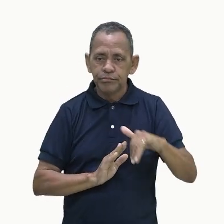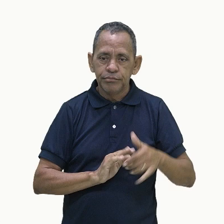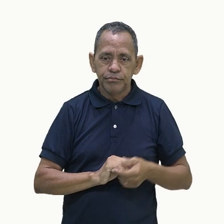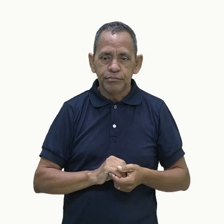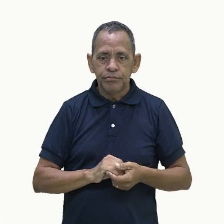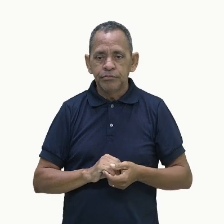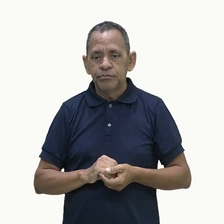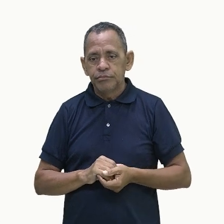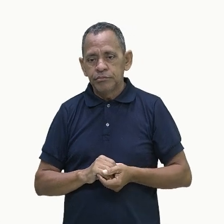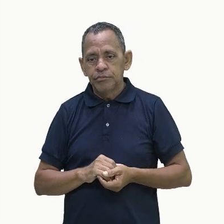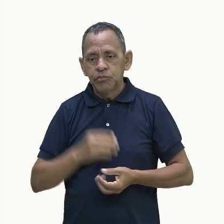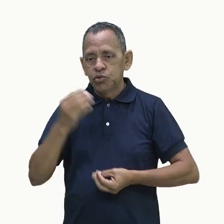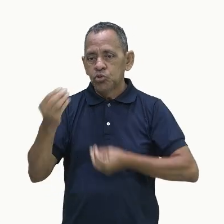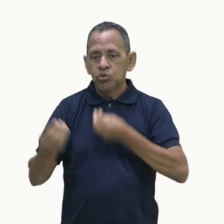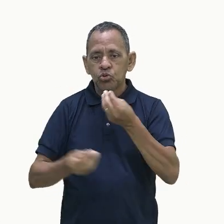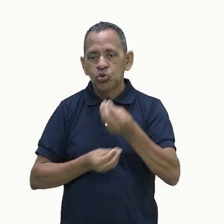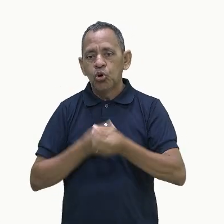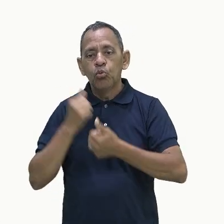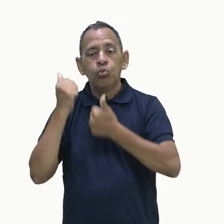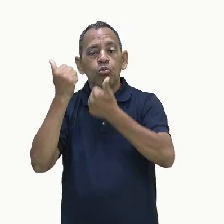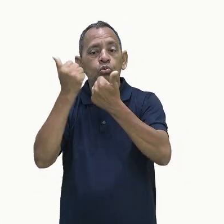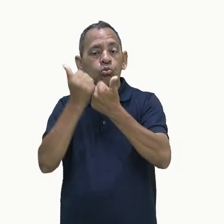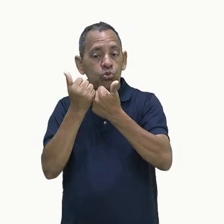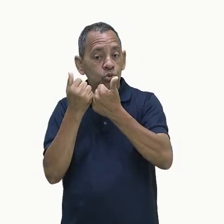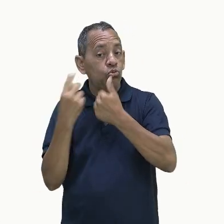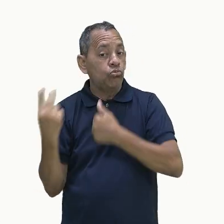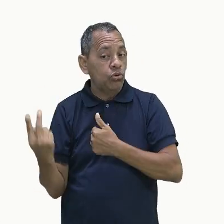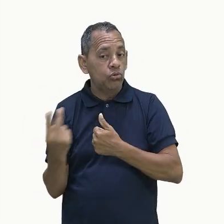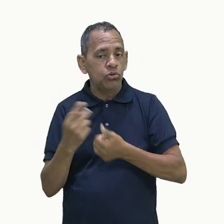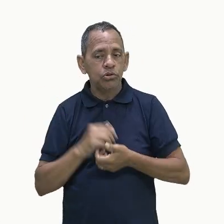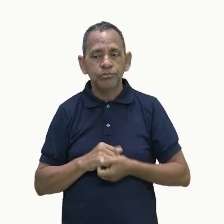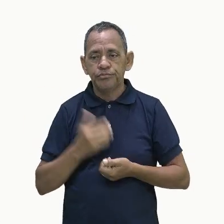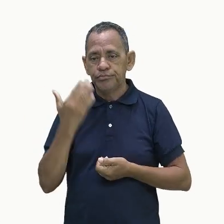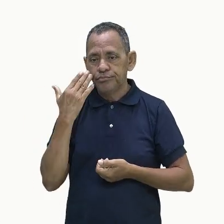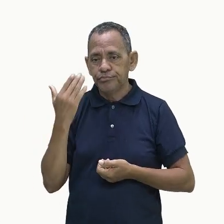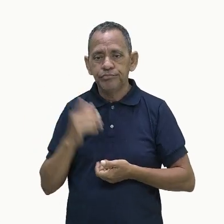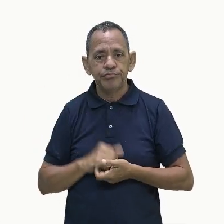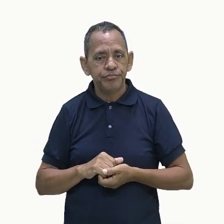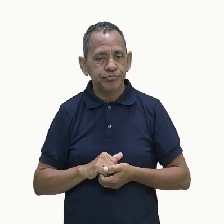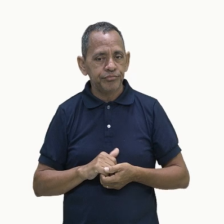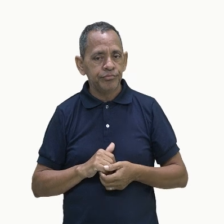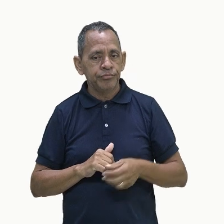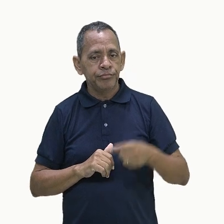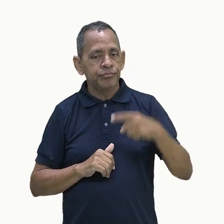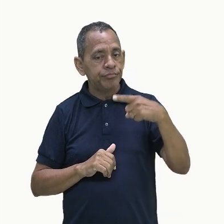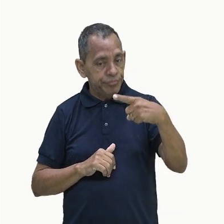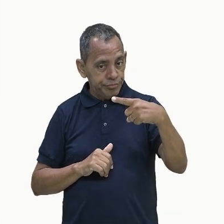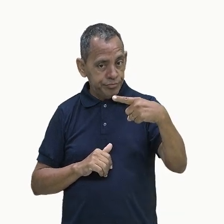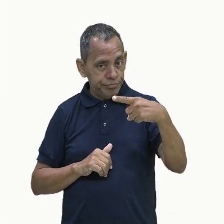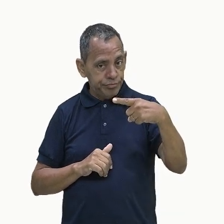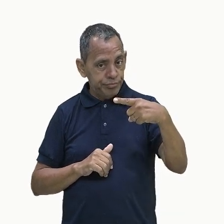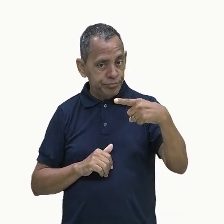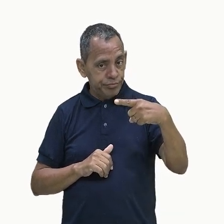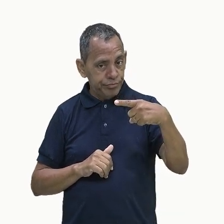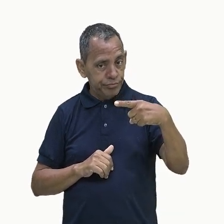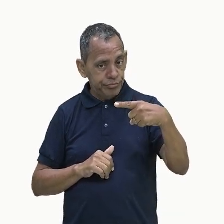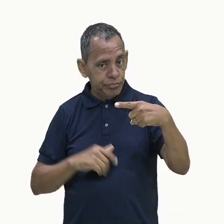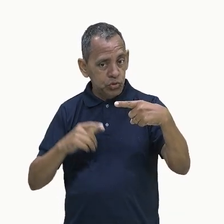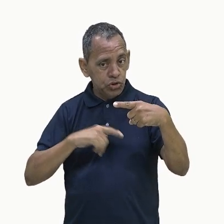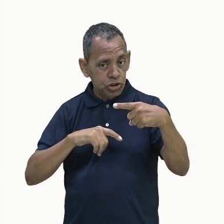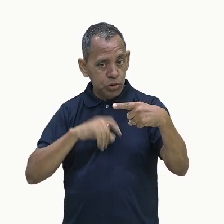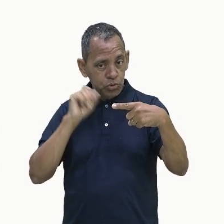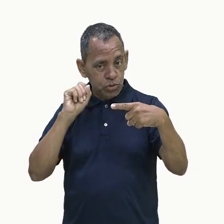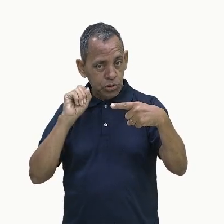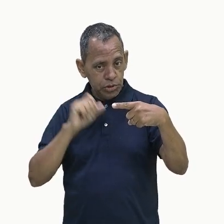vamos substituir os valores. Vamos lá? Aí temos aqui, ó. Só que agora nós temos